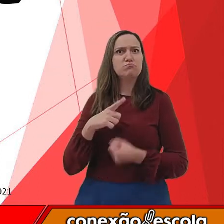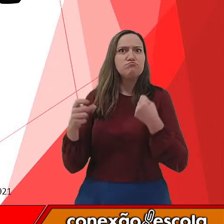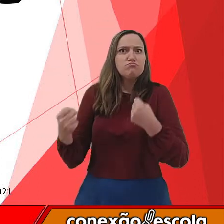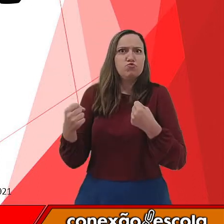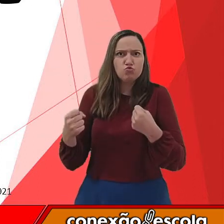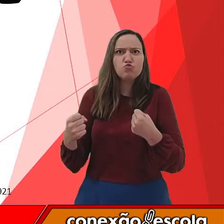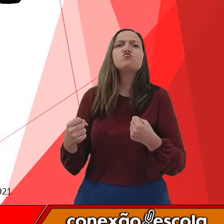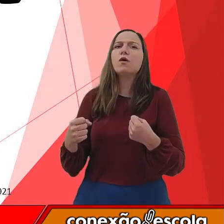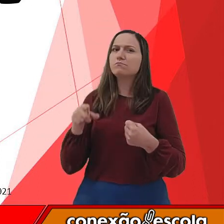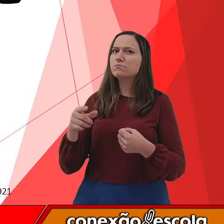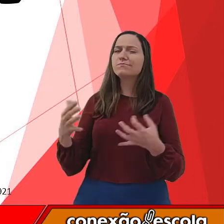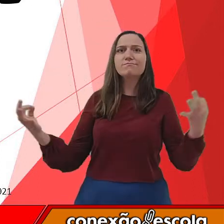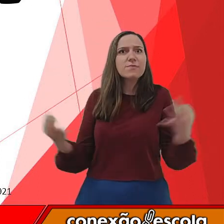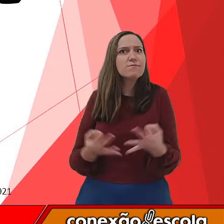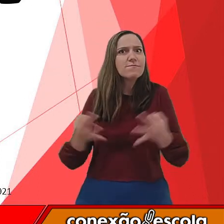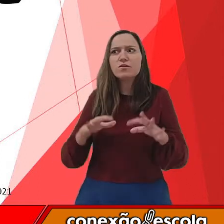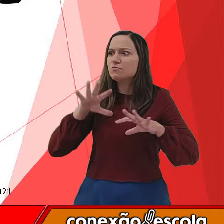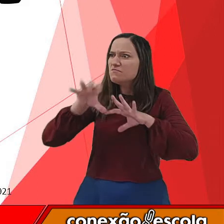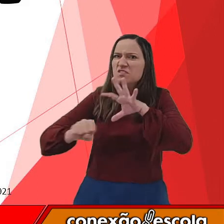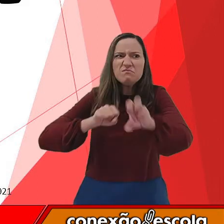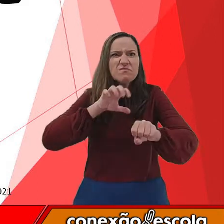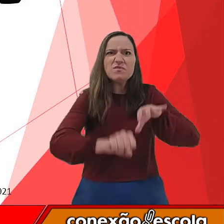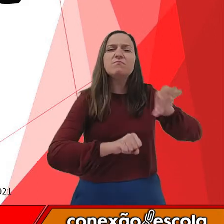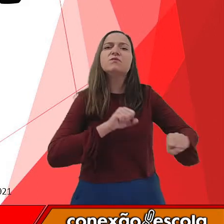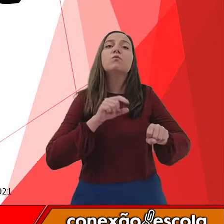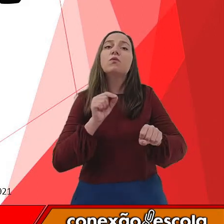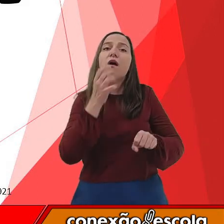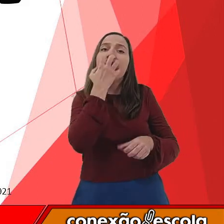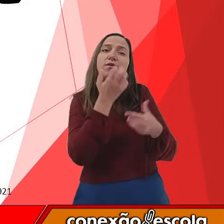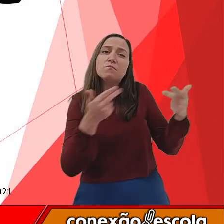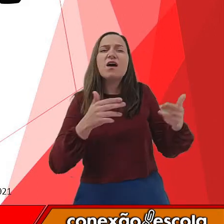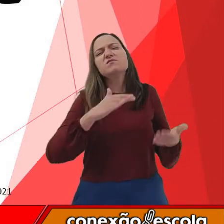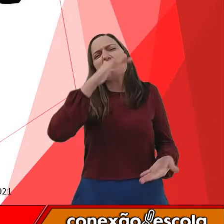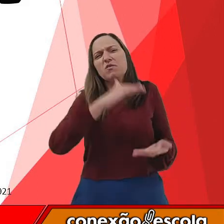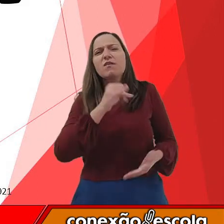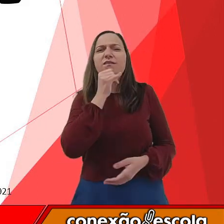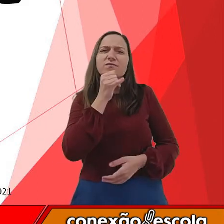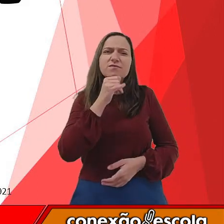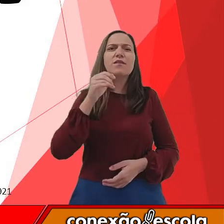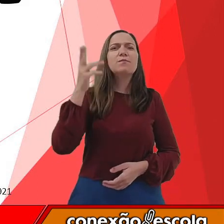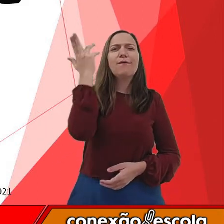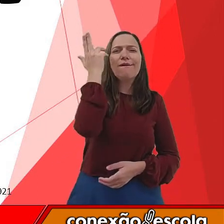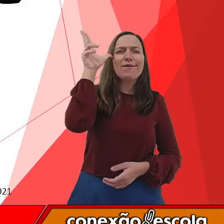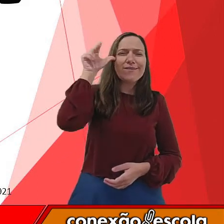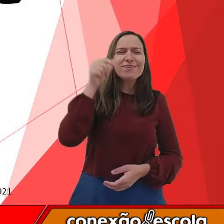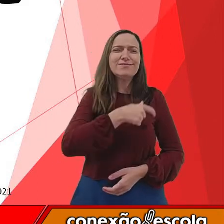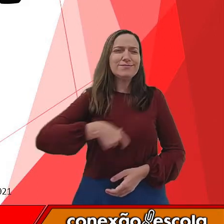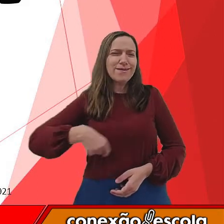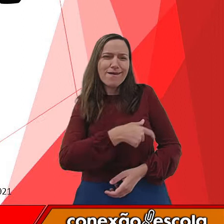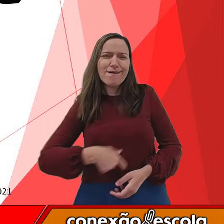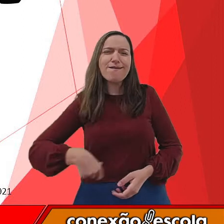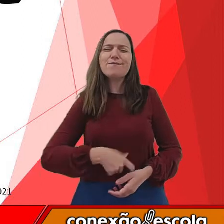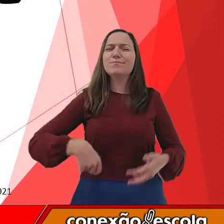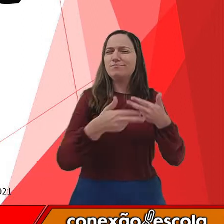são excelentes caçadores e se alimentam de animais de pequeno e médio porte, como zebras, búfalos e outros.